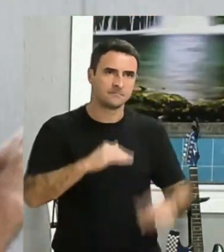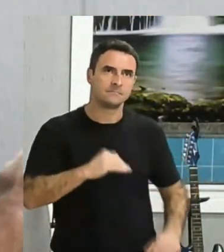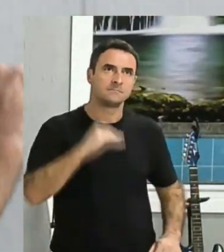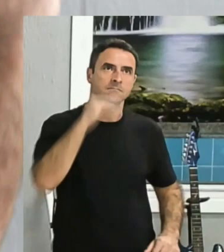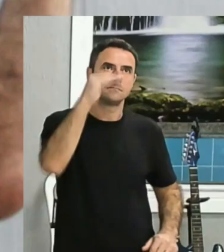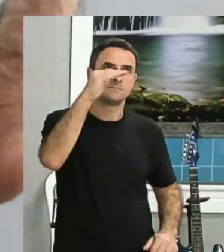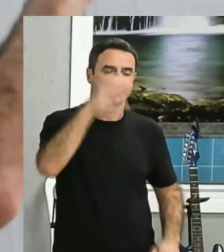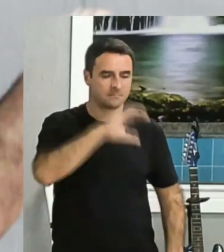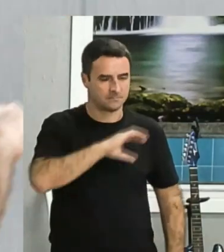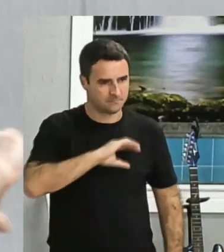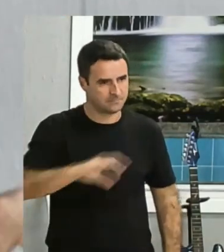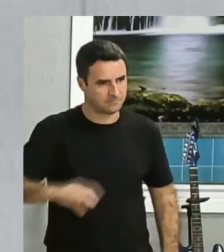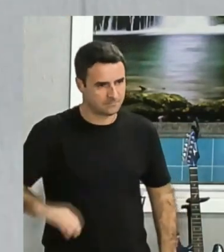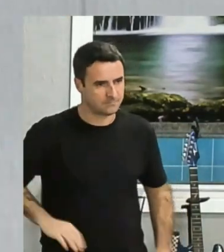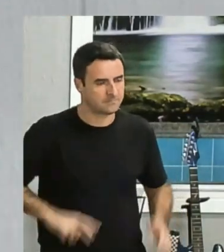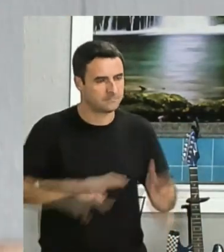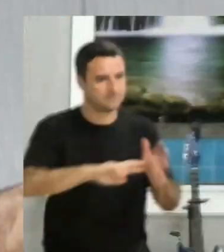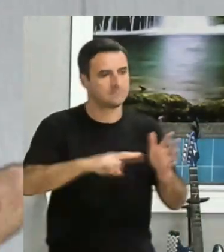obviamente.